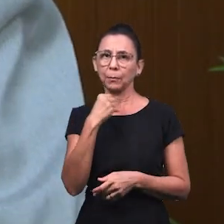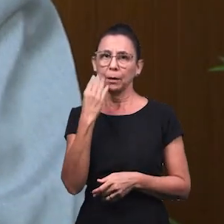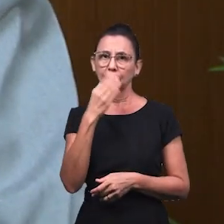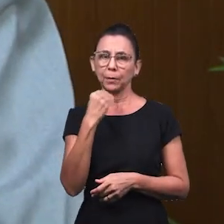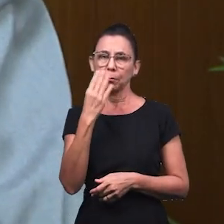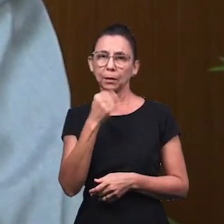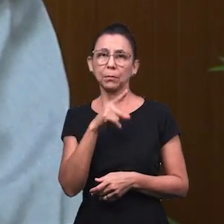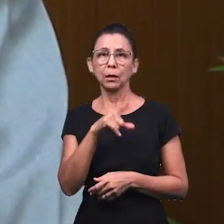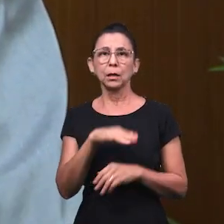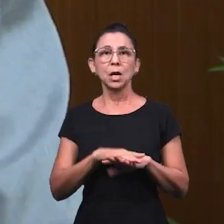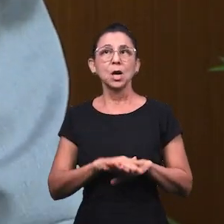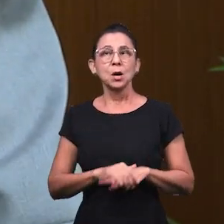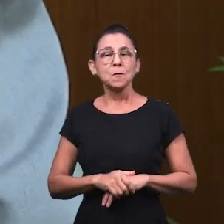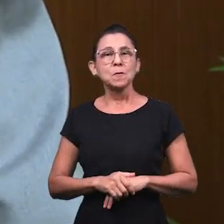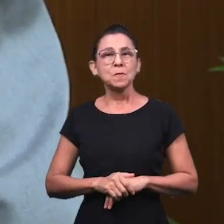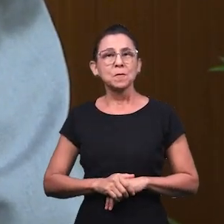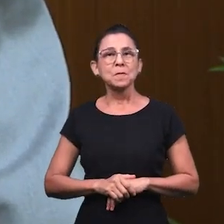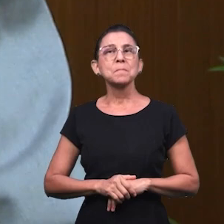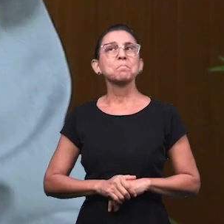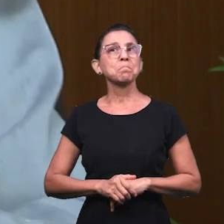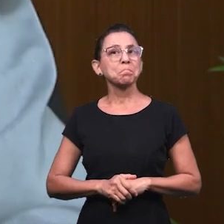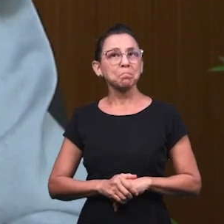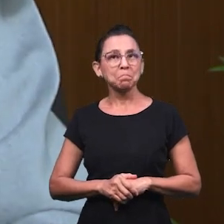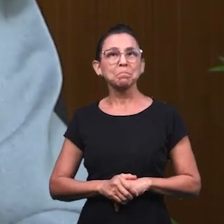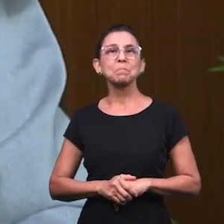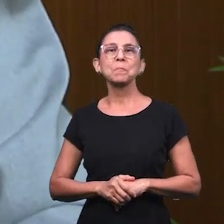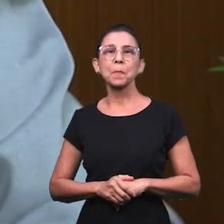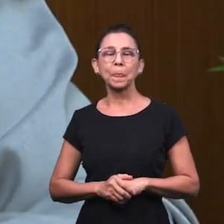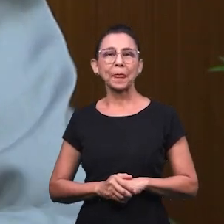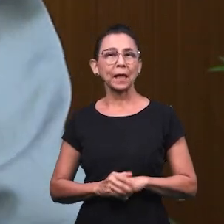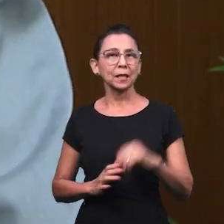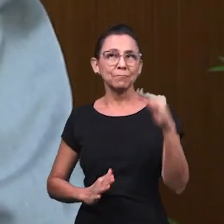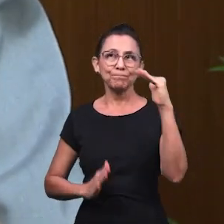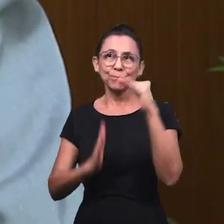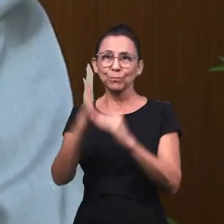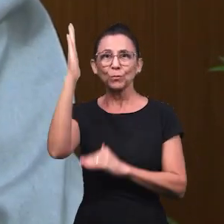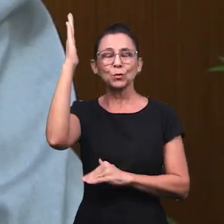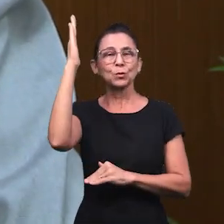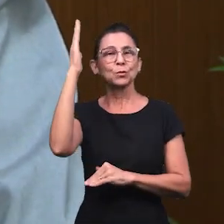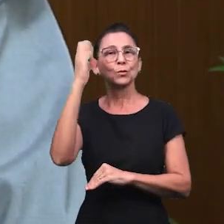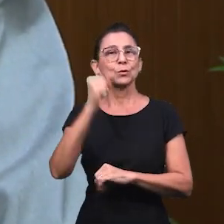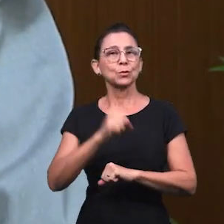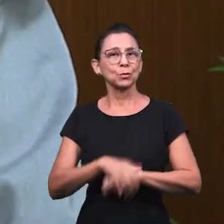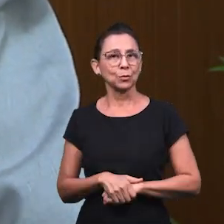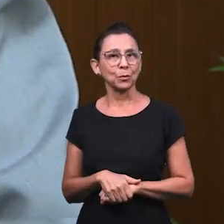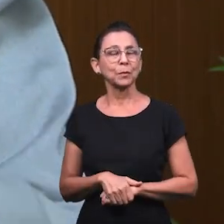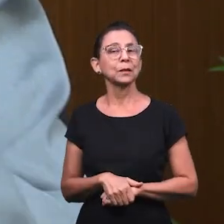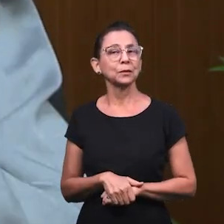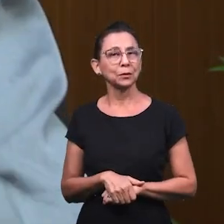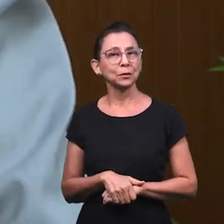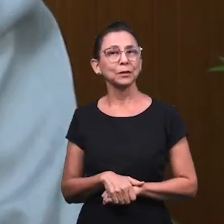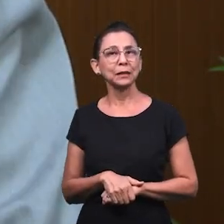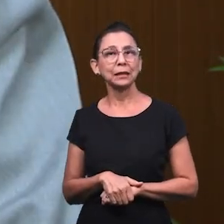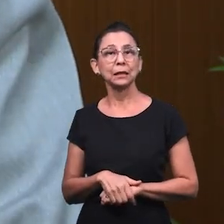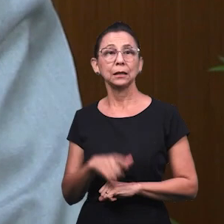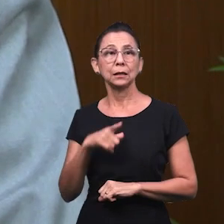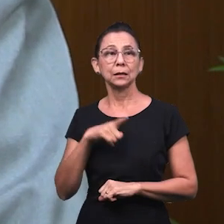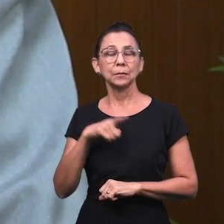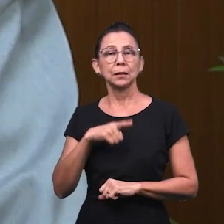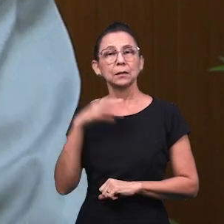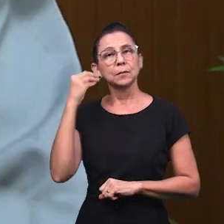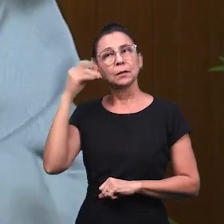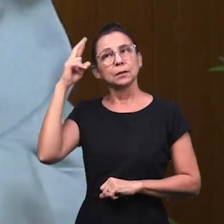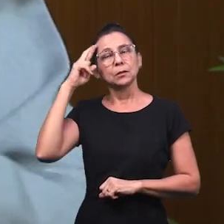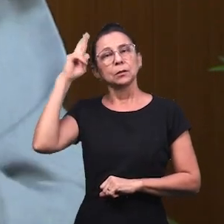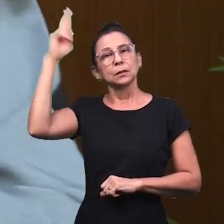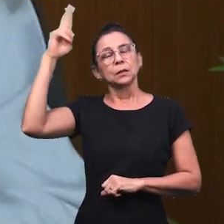de superação e um exemplo, inclusive, que ele vai trazer aqui de uma experiência com o Senhor. Tá? Então, só para você entender